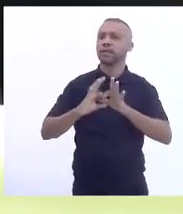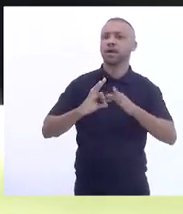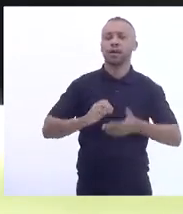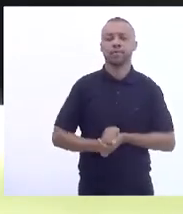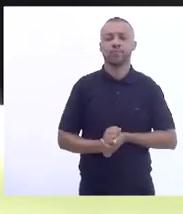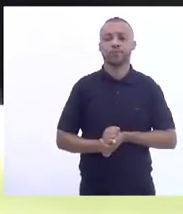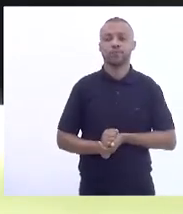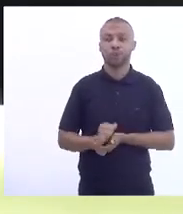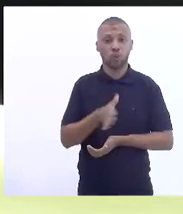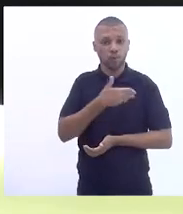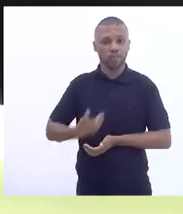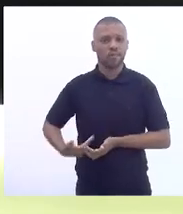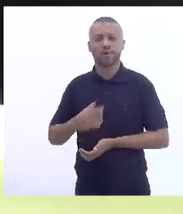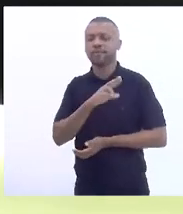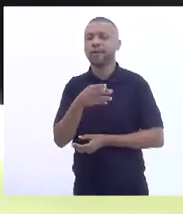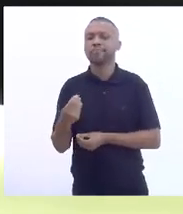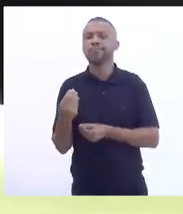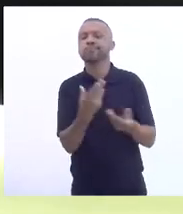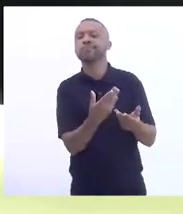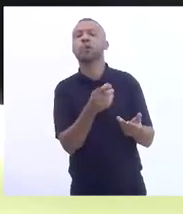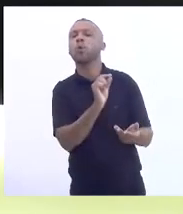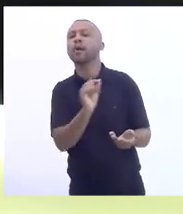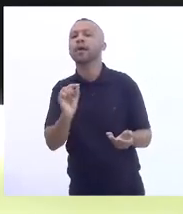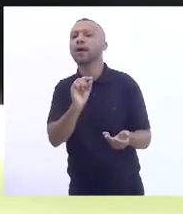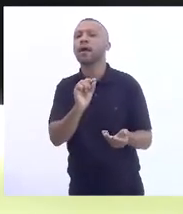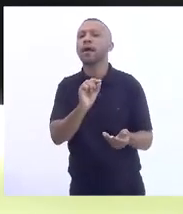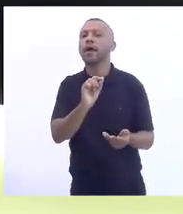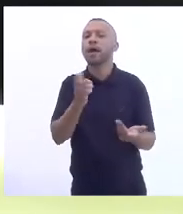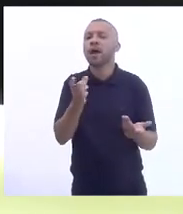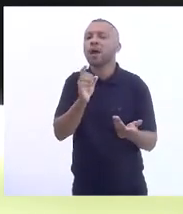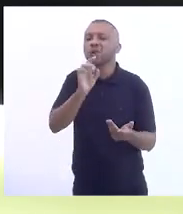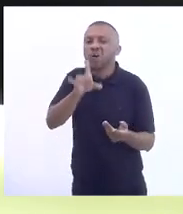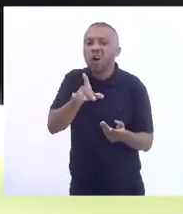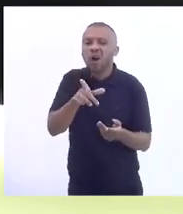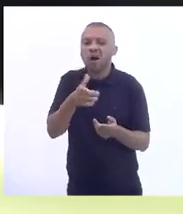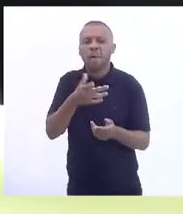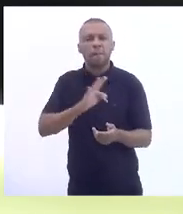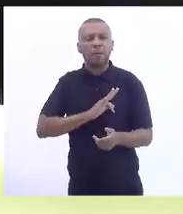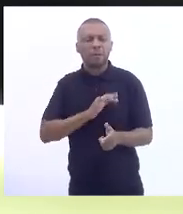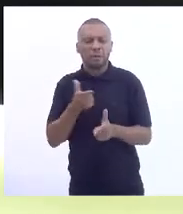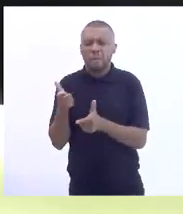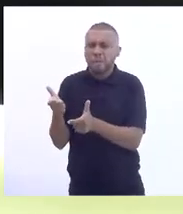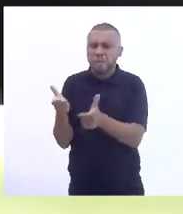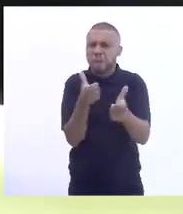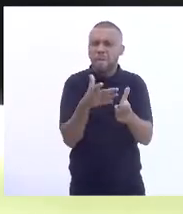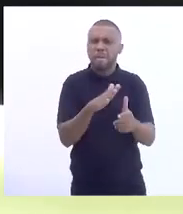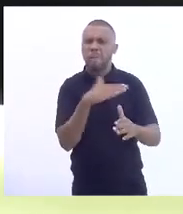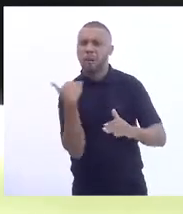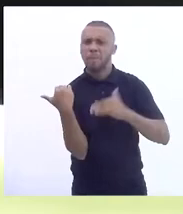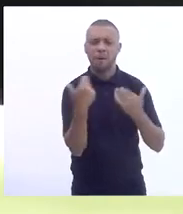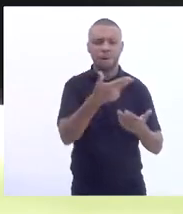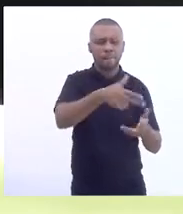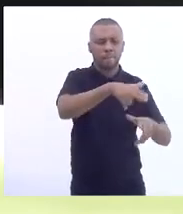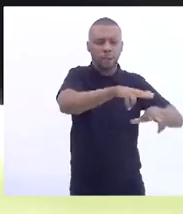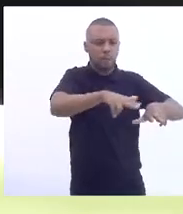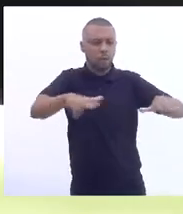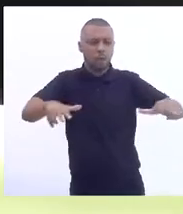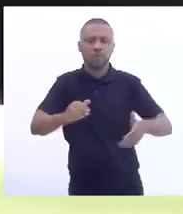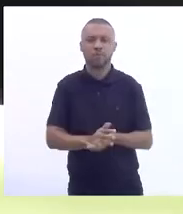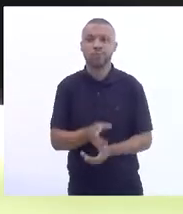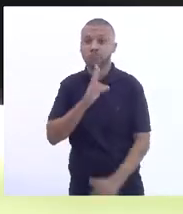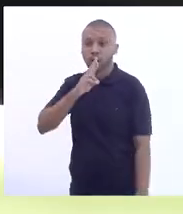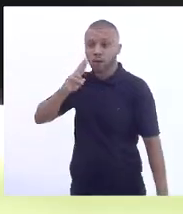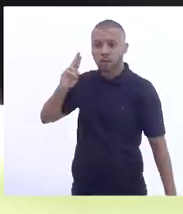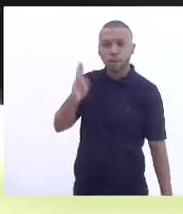entregará o governo para além de Corpos Qual é a resposta por exemplo para as